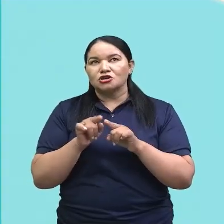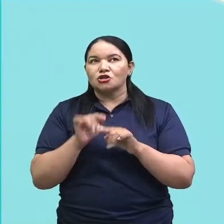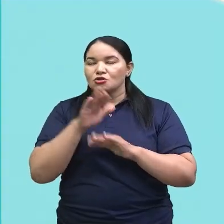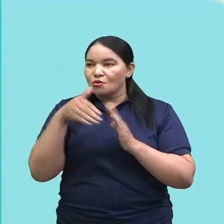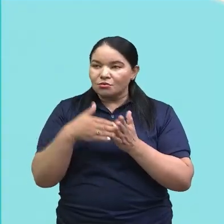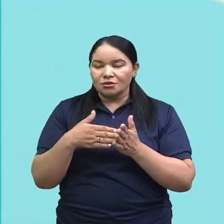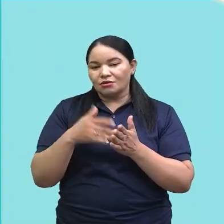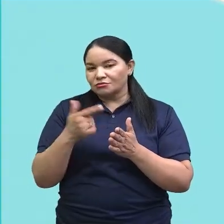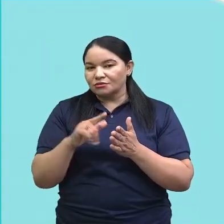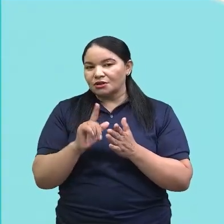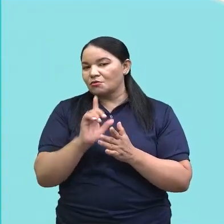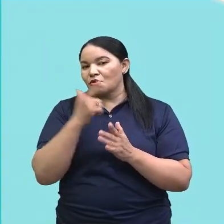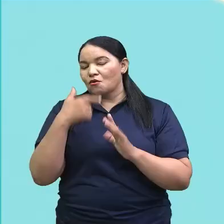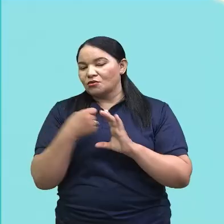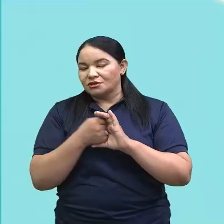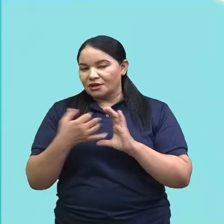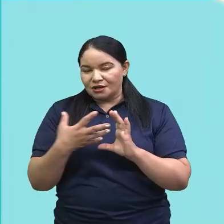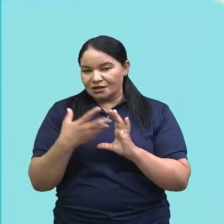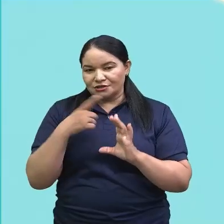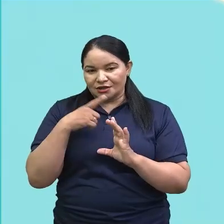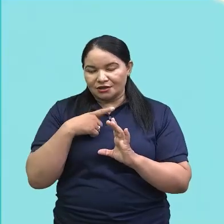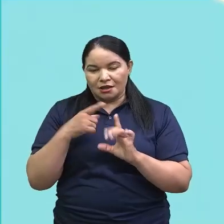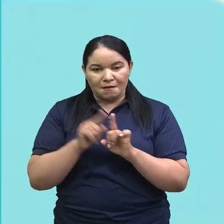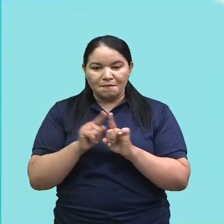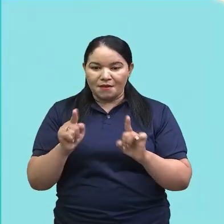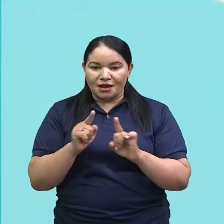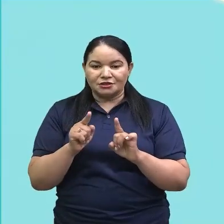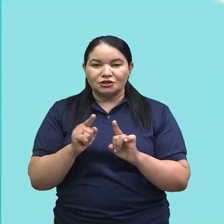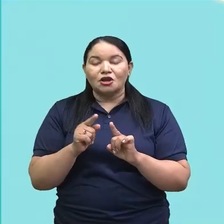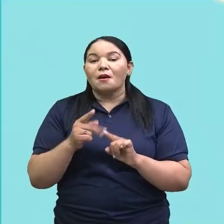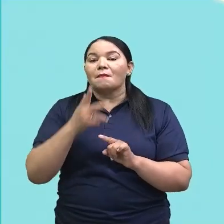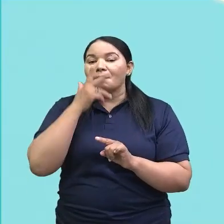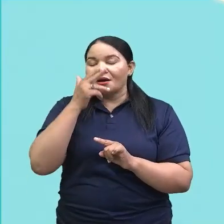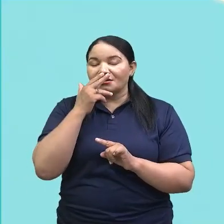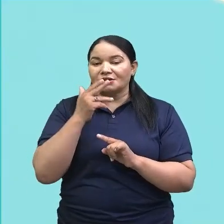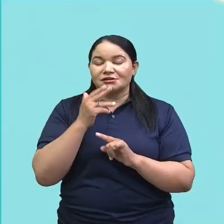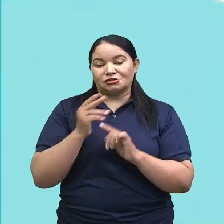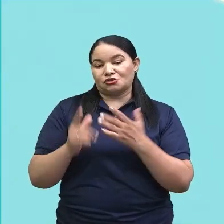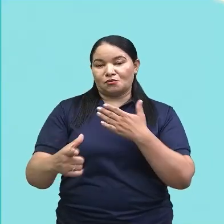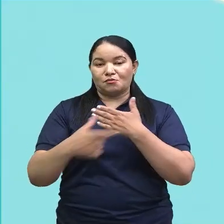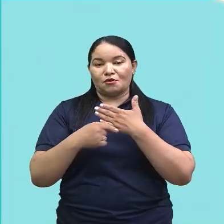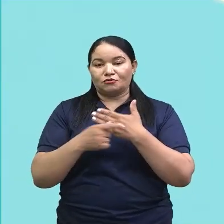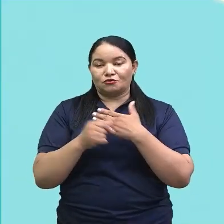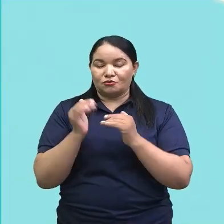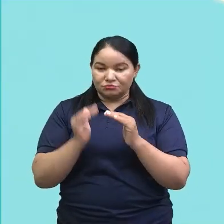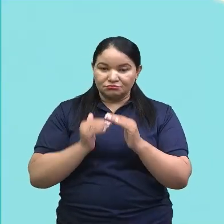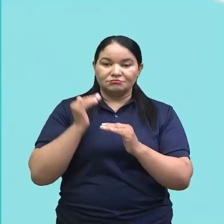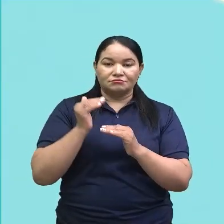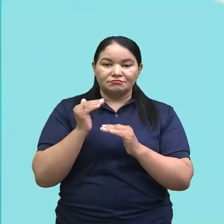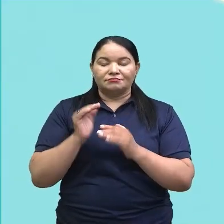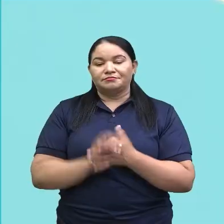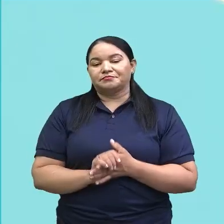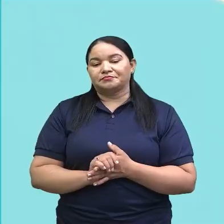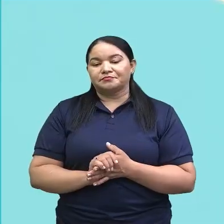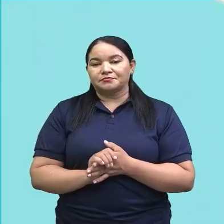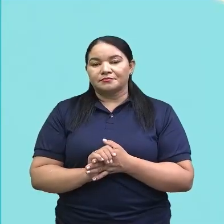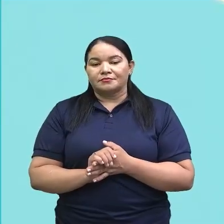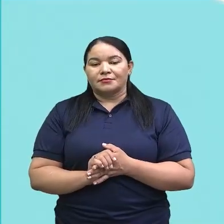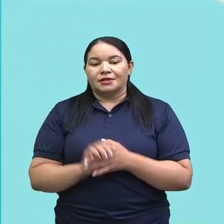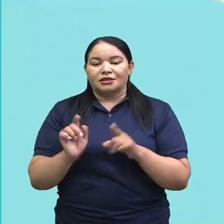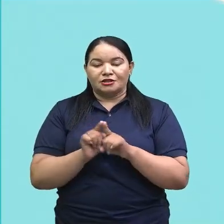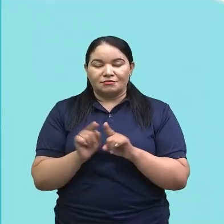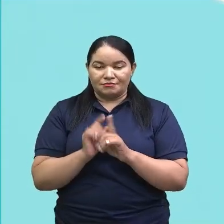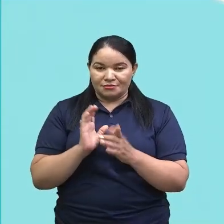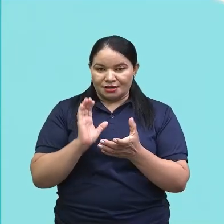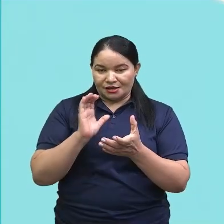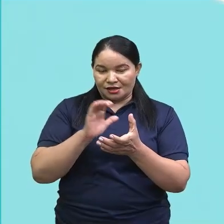Ele apresenta outras características, é como se ele fosse um autor superior de fato, não é? E é interessante, gente, que ele